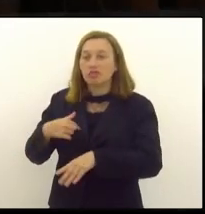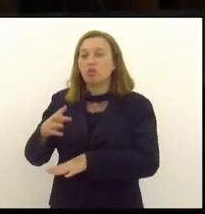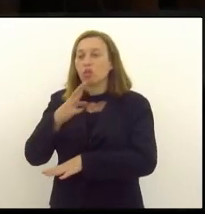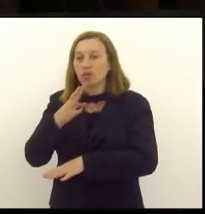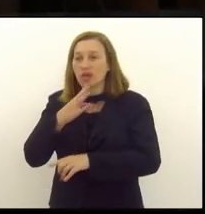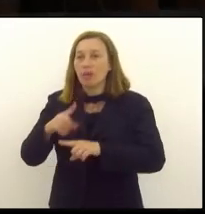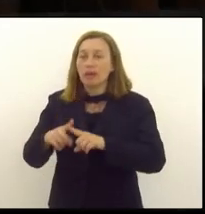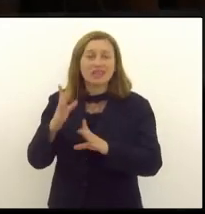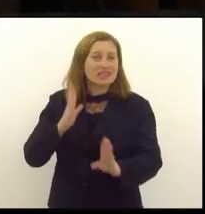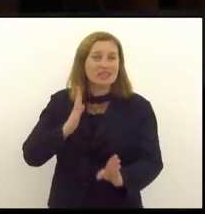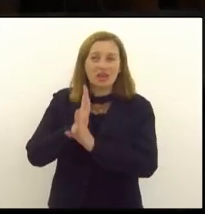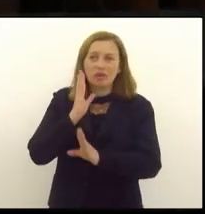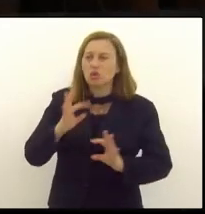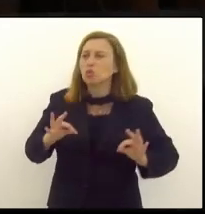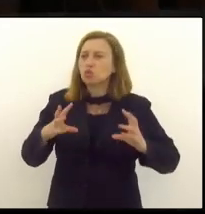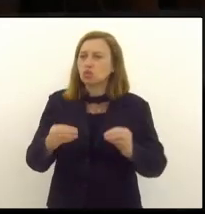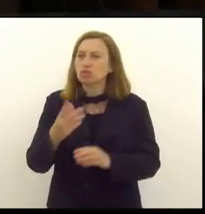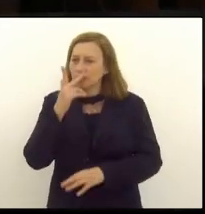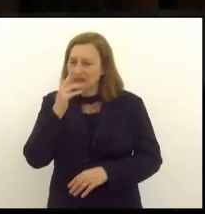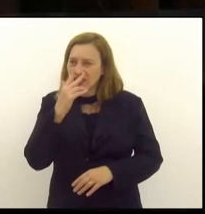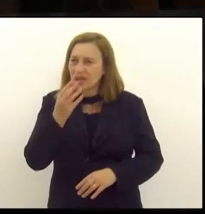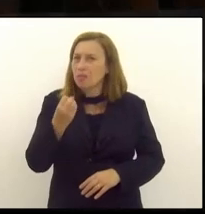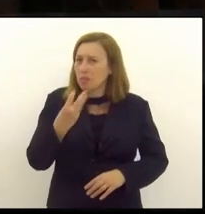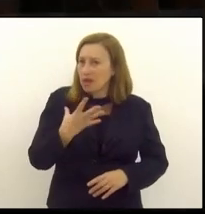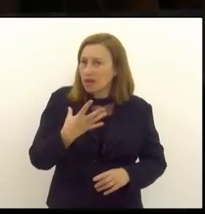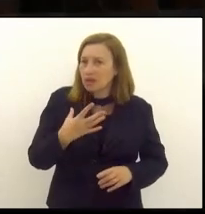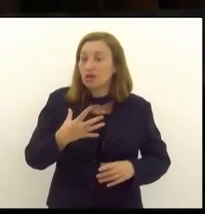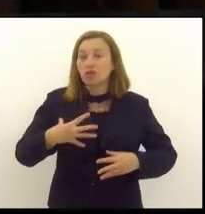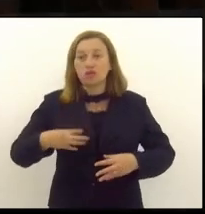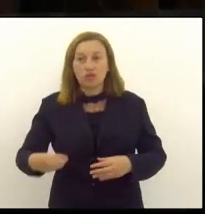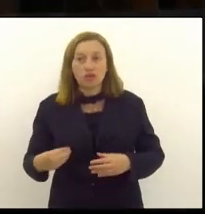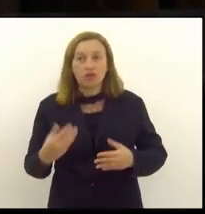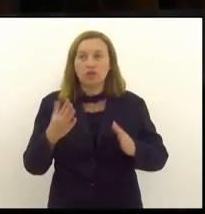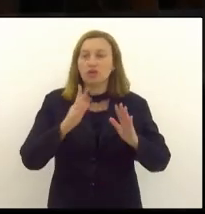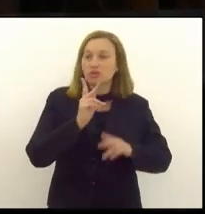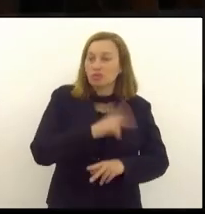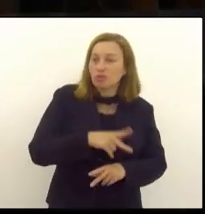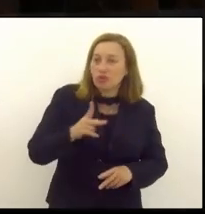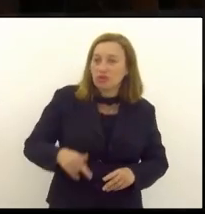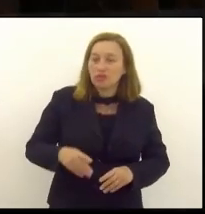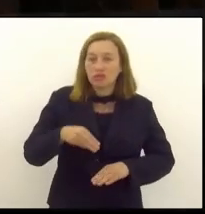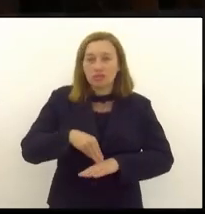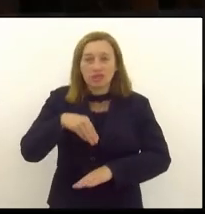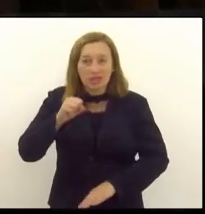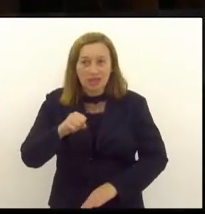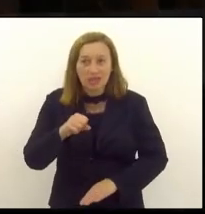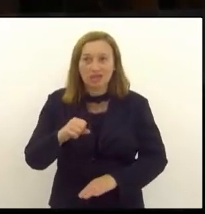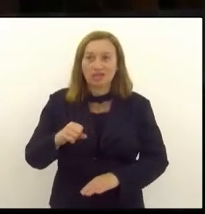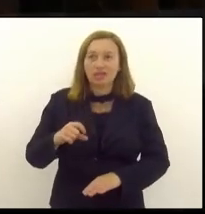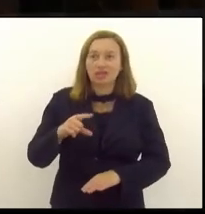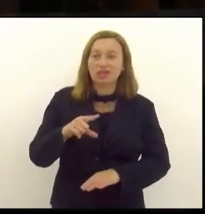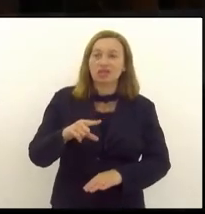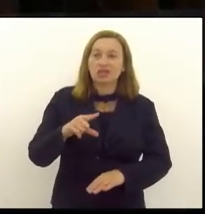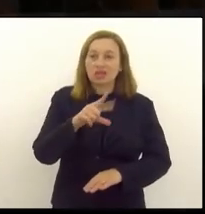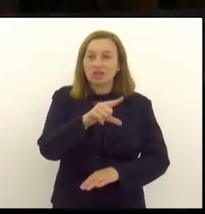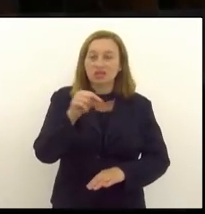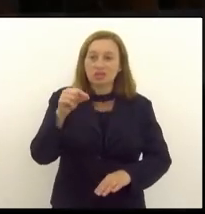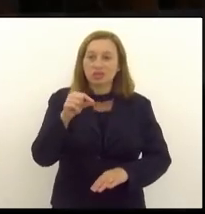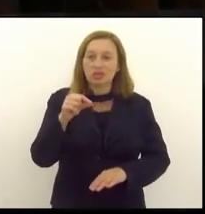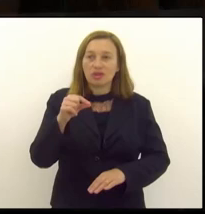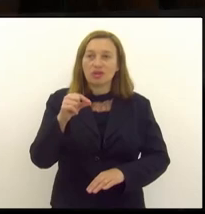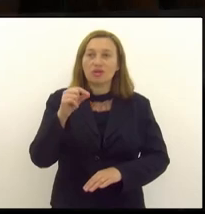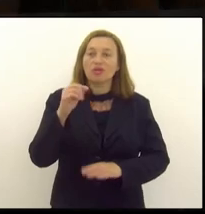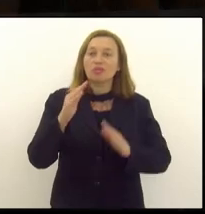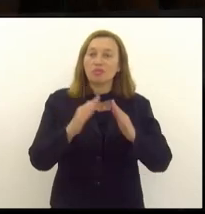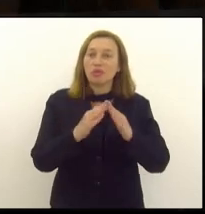de repente, quando tudo parecia bem estável, com filho, professora, mestrado, pô, ela decide morar em Rondônia,